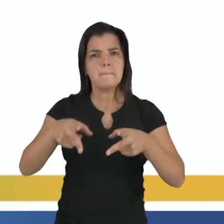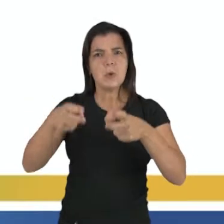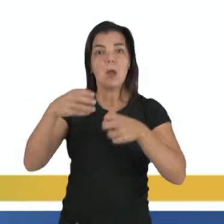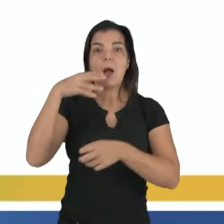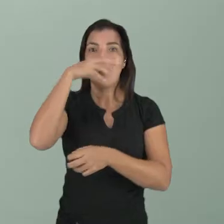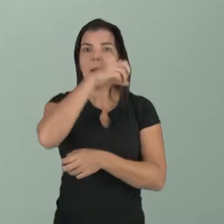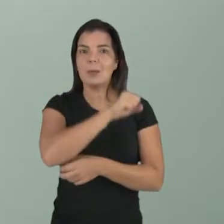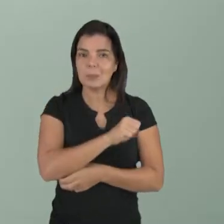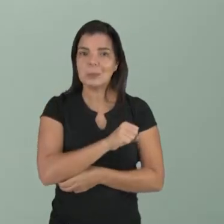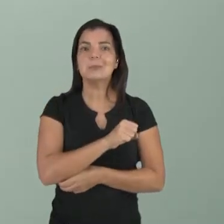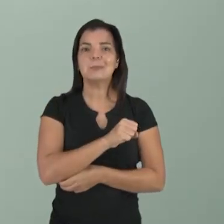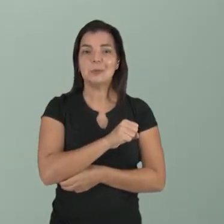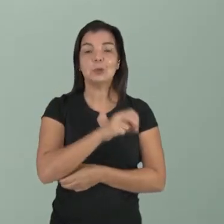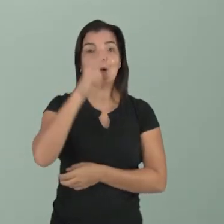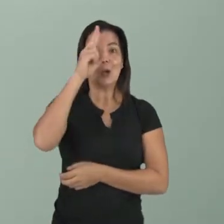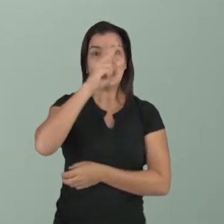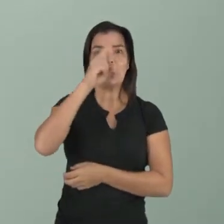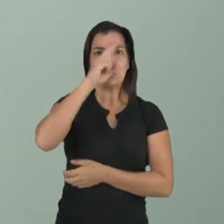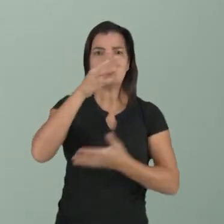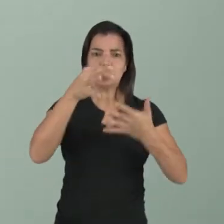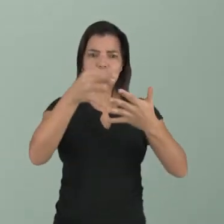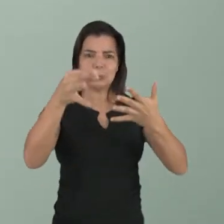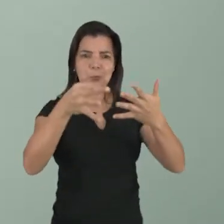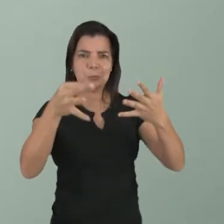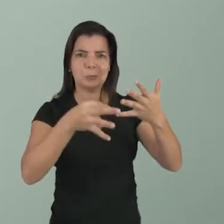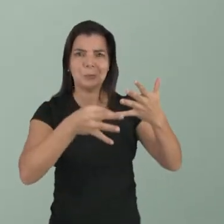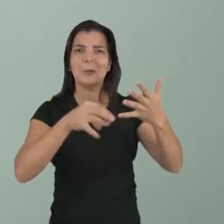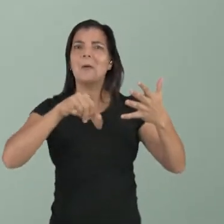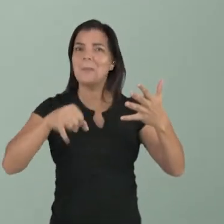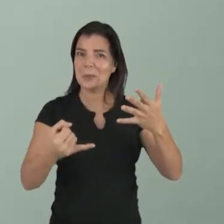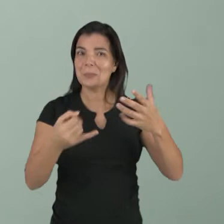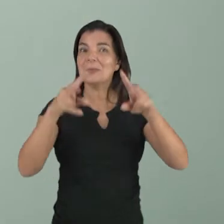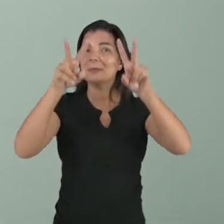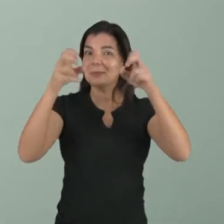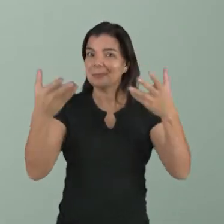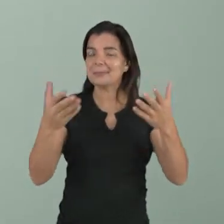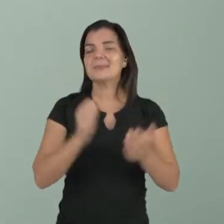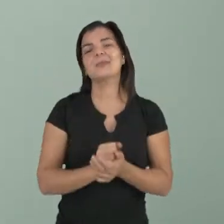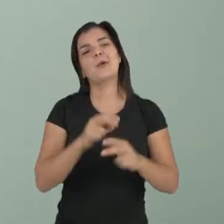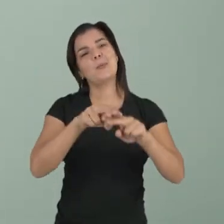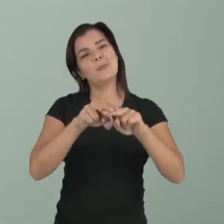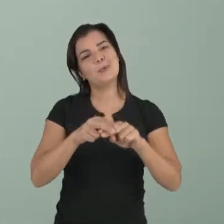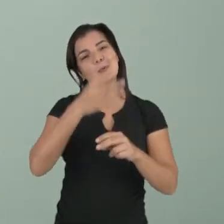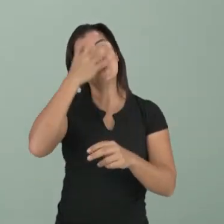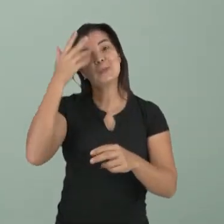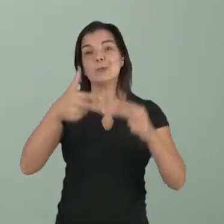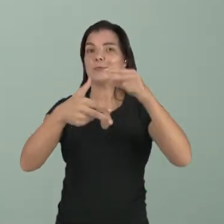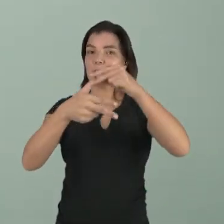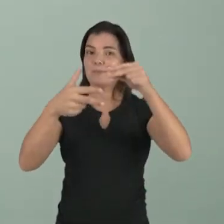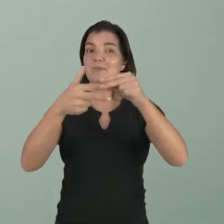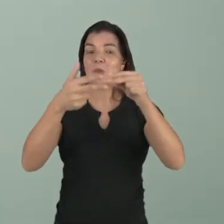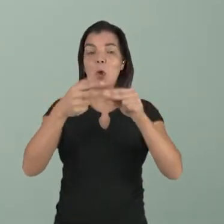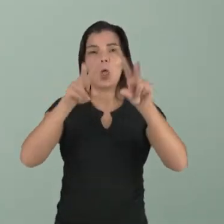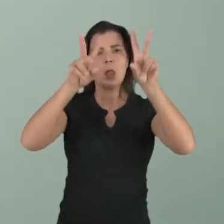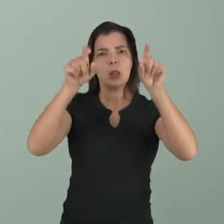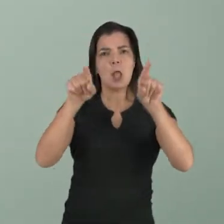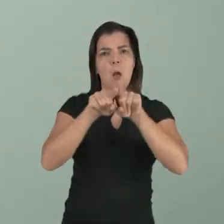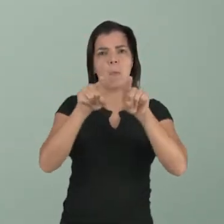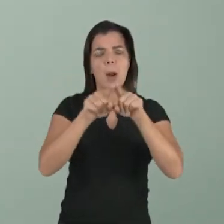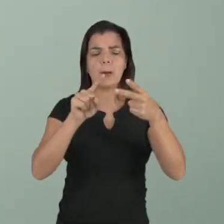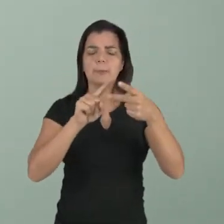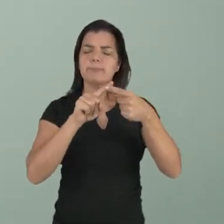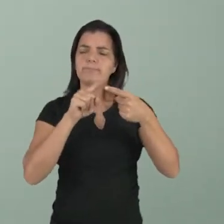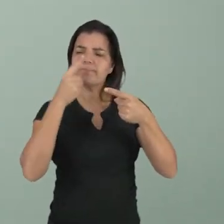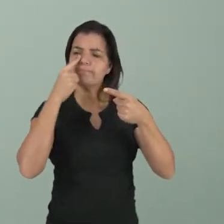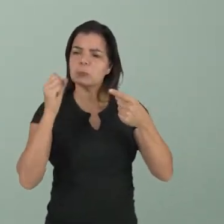como rapidamente a gente lembrou de um bocado de coisa que dá para aproveitar nesse assunto? É por isso que o pessoal do Enem faz isso, né? Ele põe um tema lá, aí puxa uma